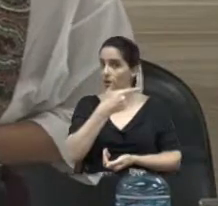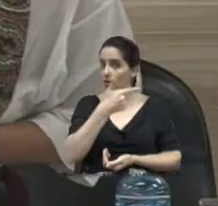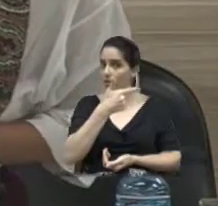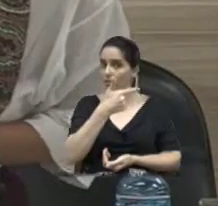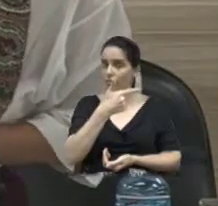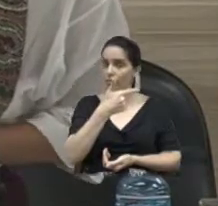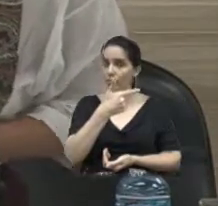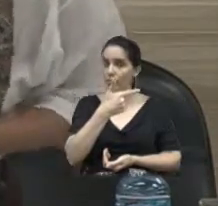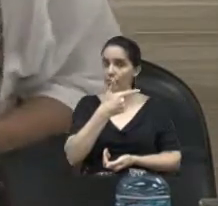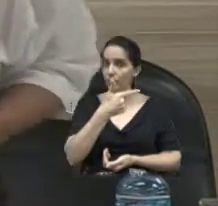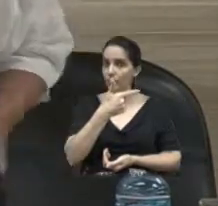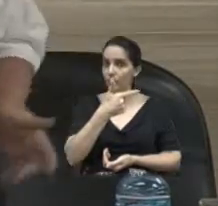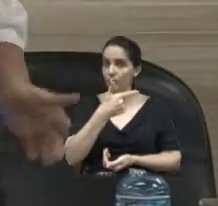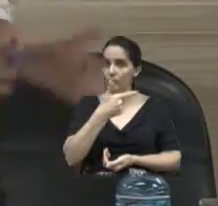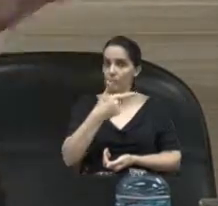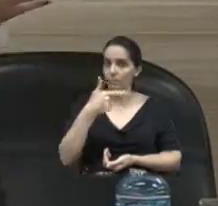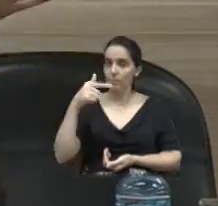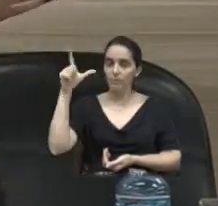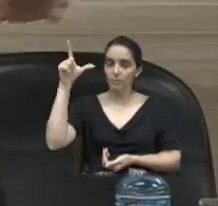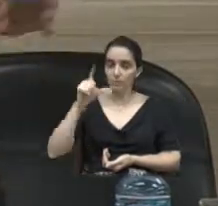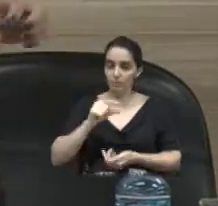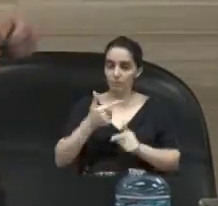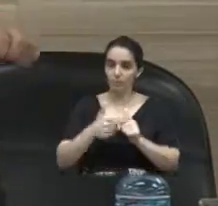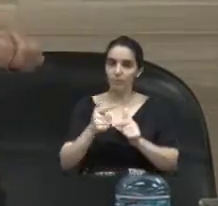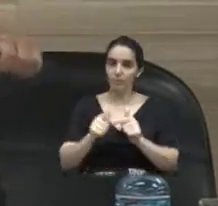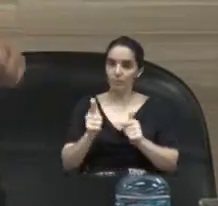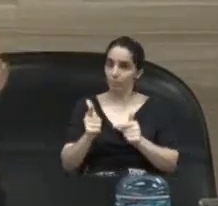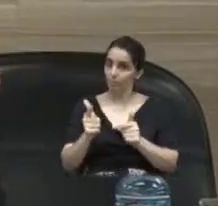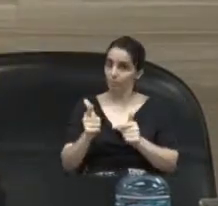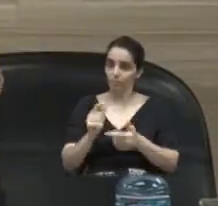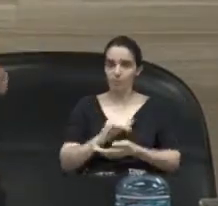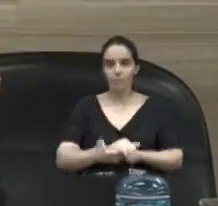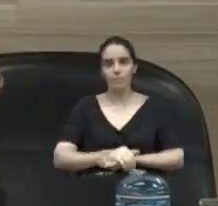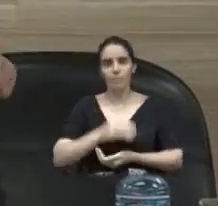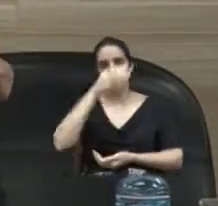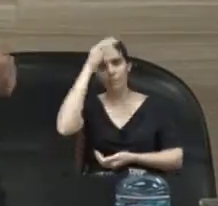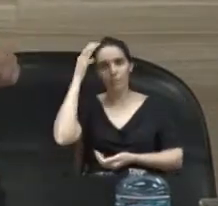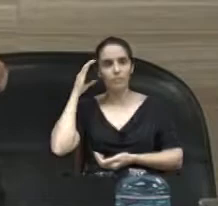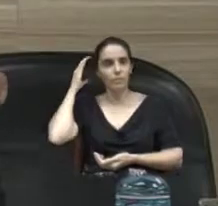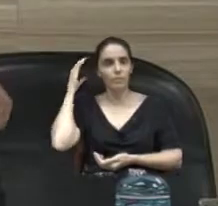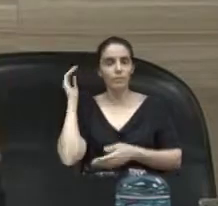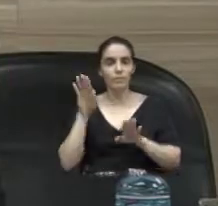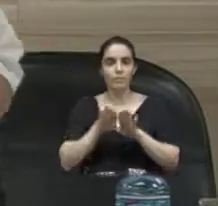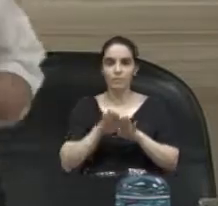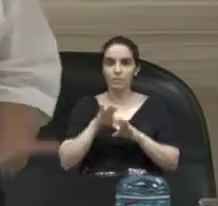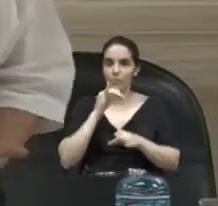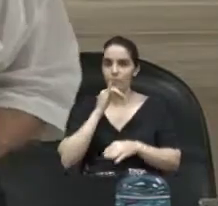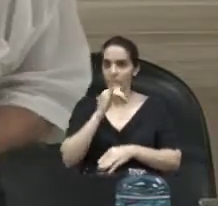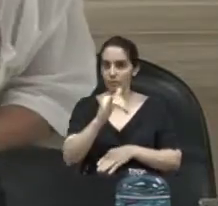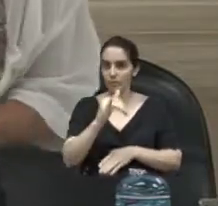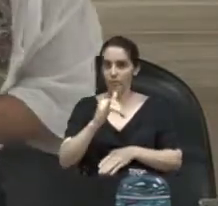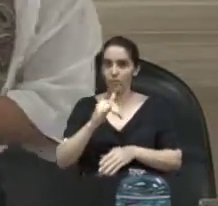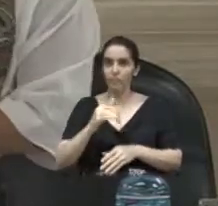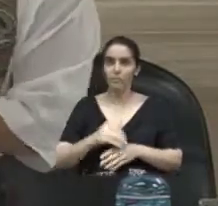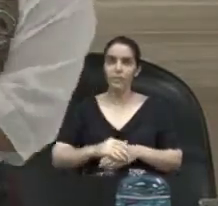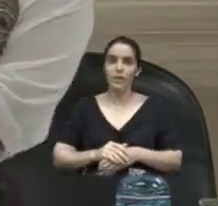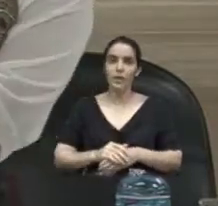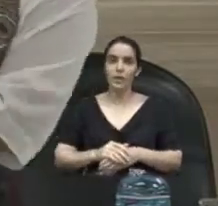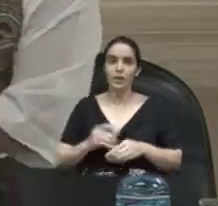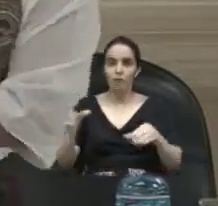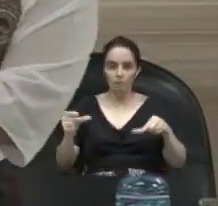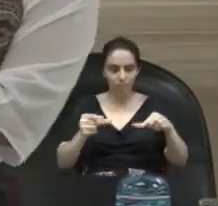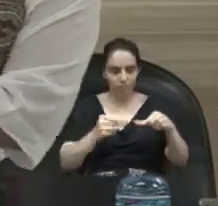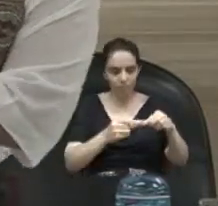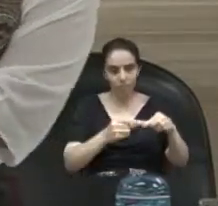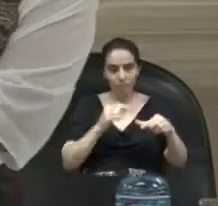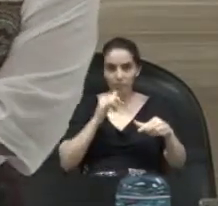redução de danos. E a vereadora Carolina também falou aqui referente à pilha, um grande problema que a gente tem é que não